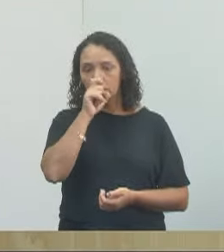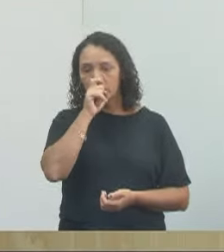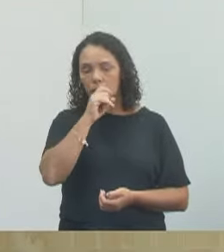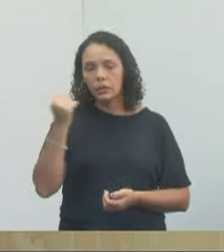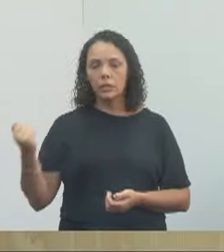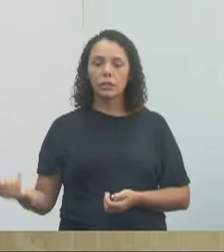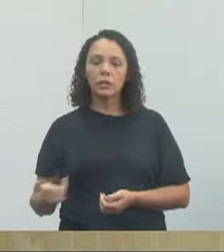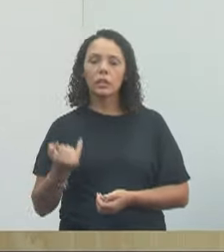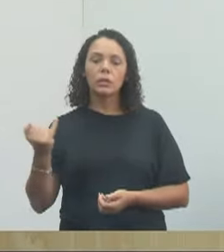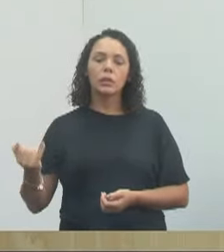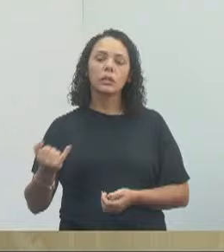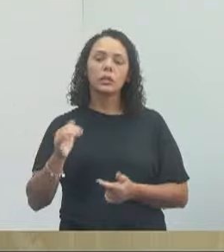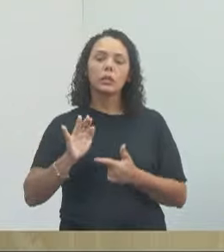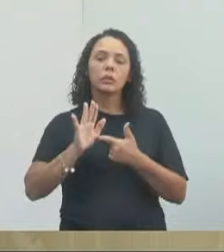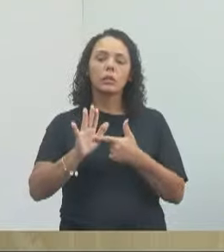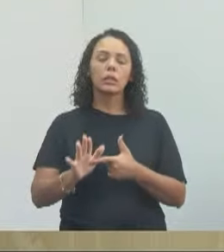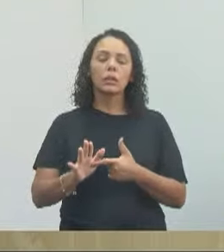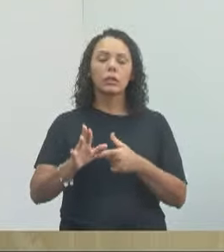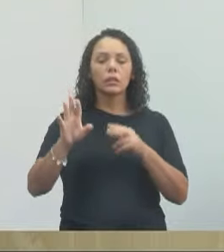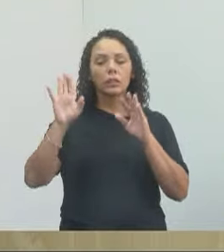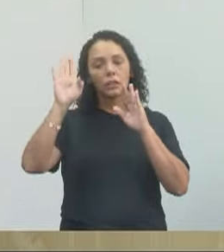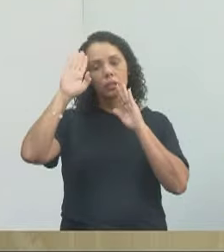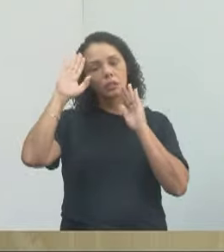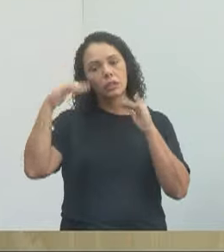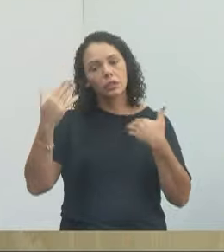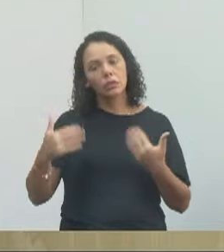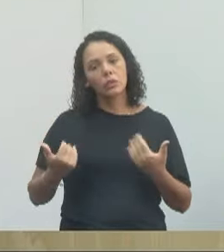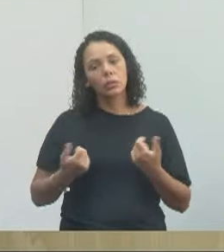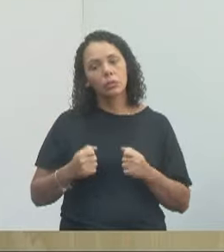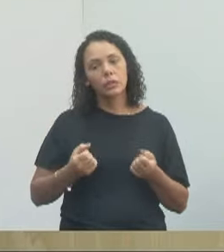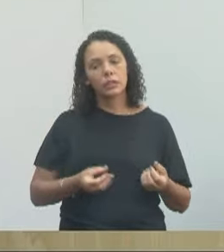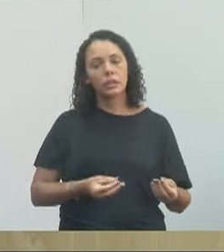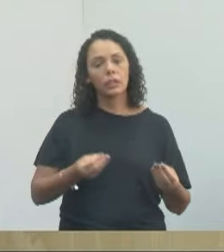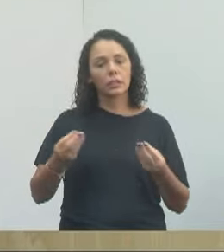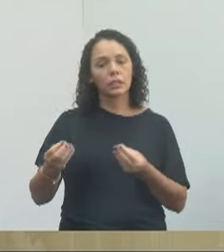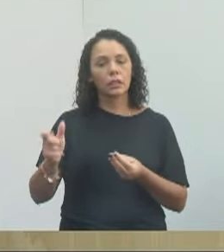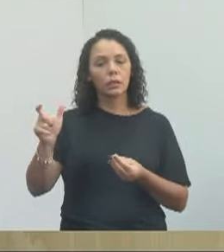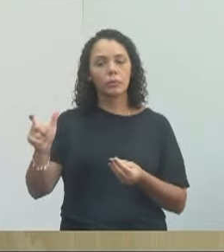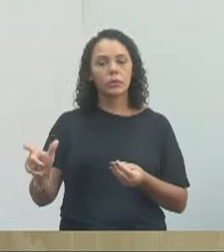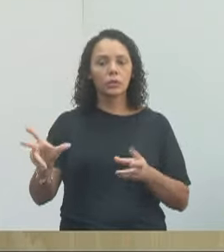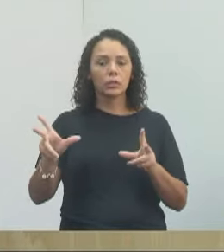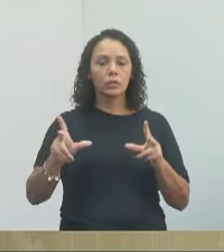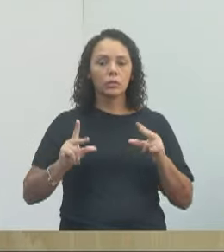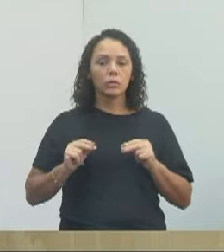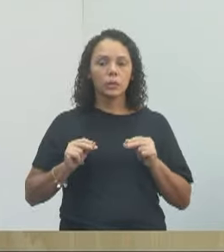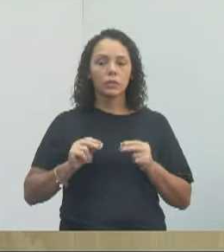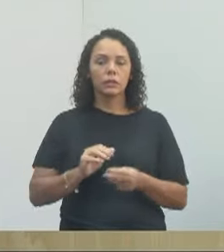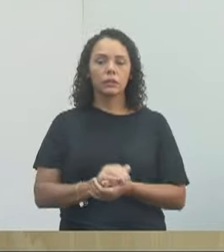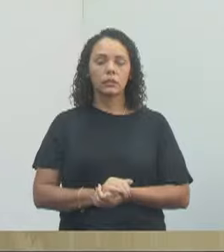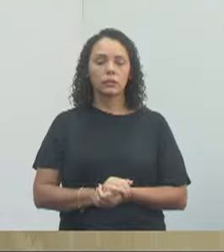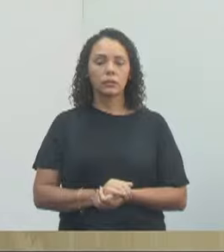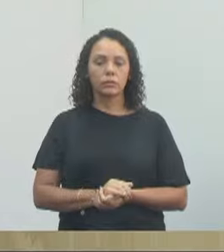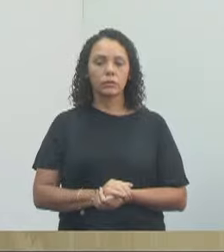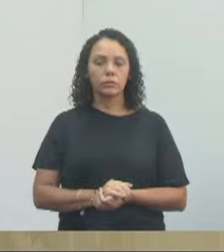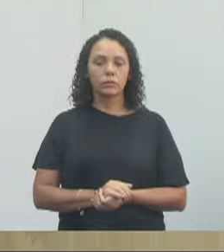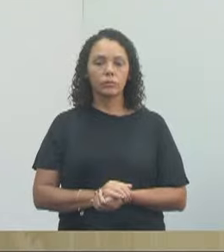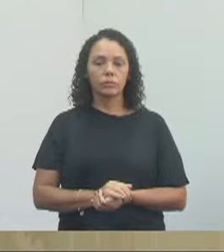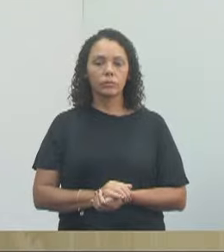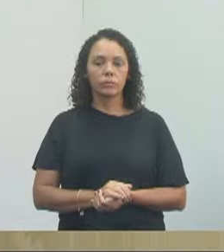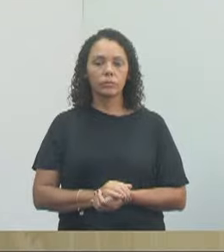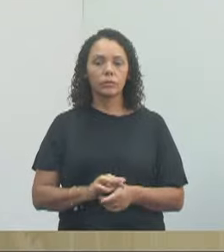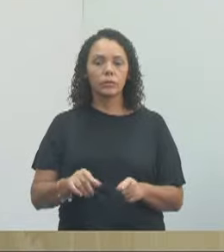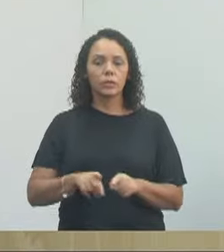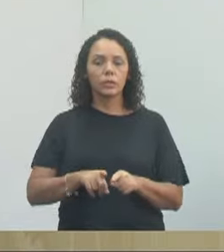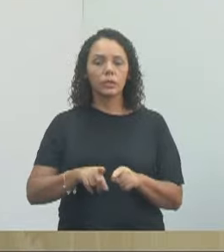mérito deve ser atribuído a quem a quem dê direito para isso transcrevemos informações da matéria da